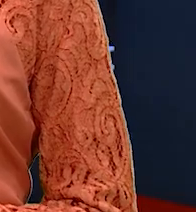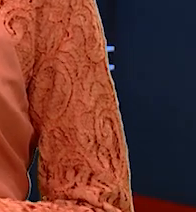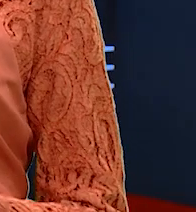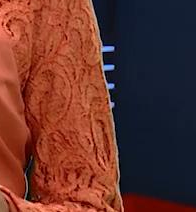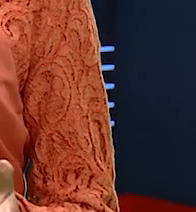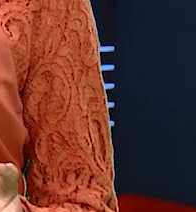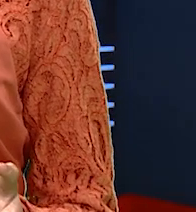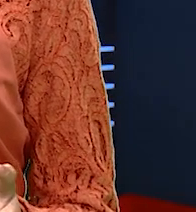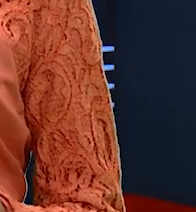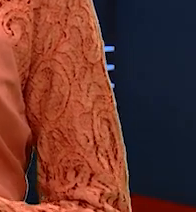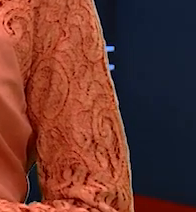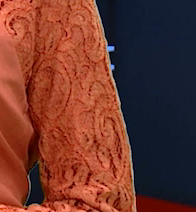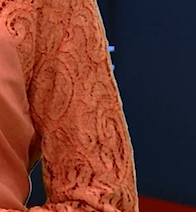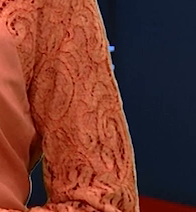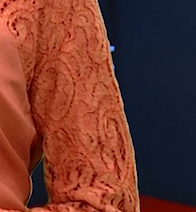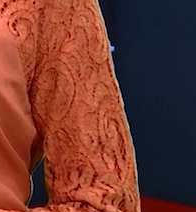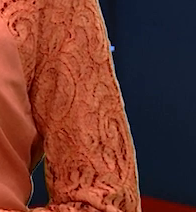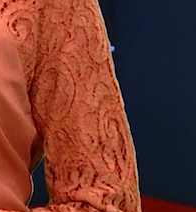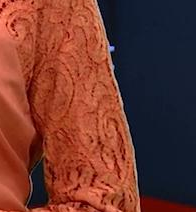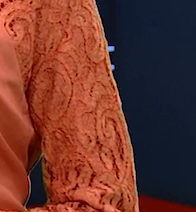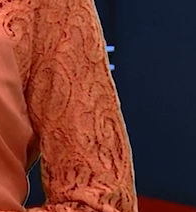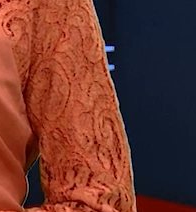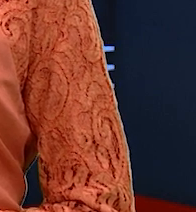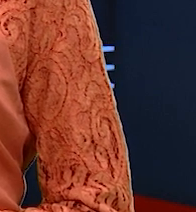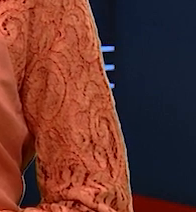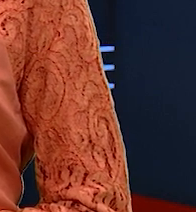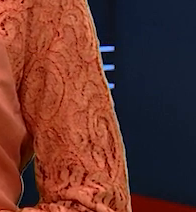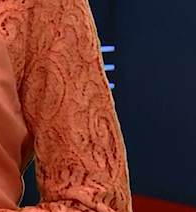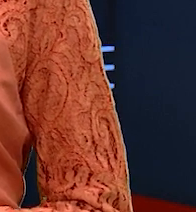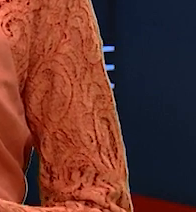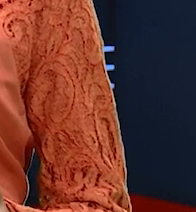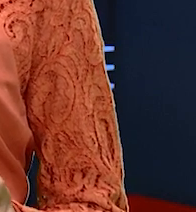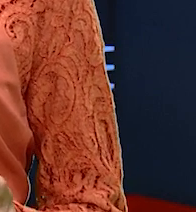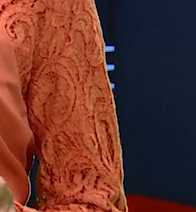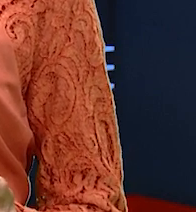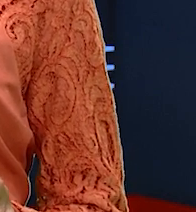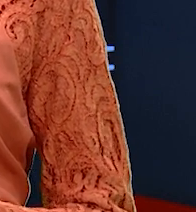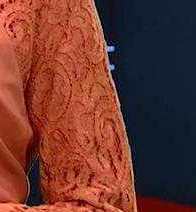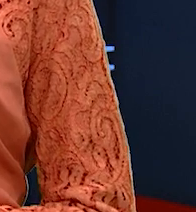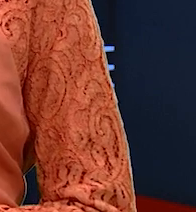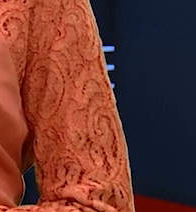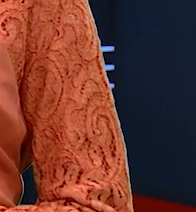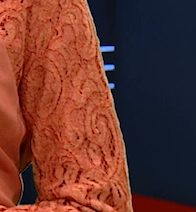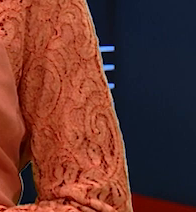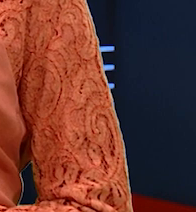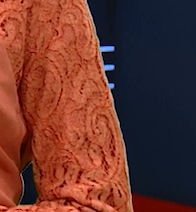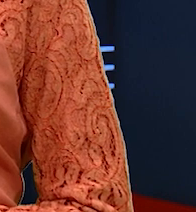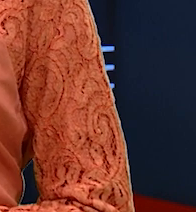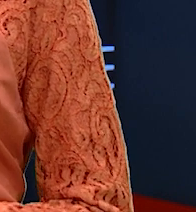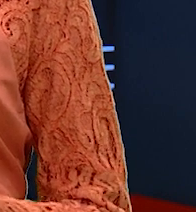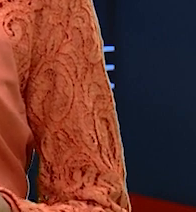4 anos. António Costa anunciou que o governo lançará um sistema precoce no pré-escolar de problemas de literacia e